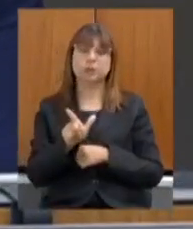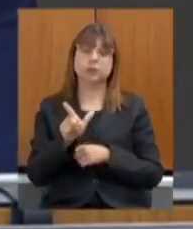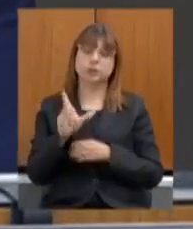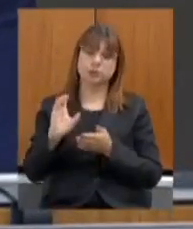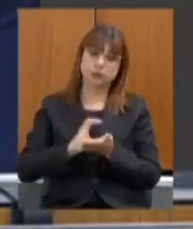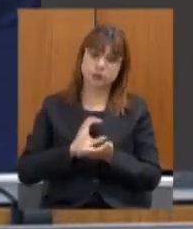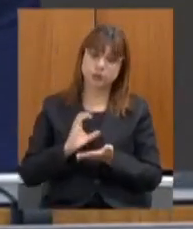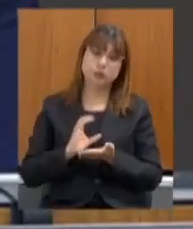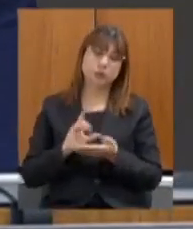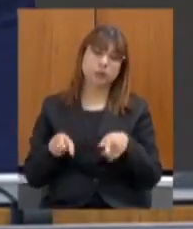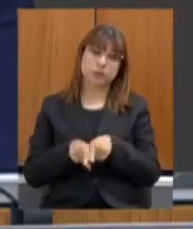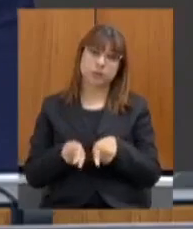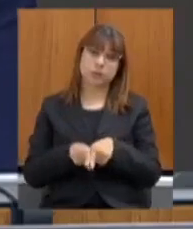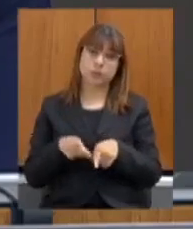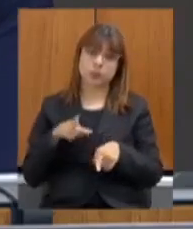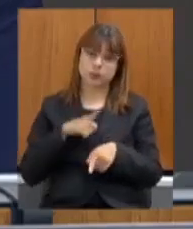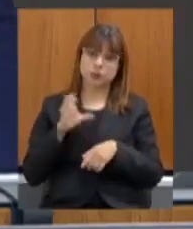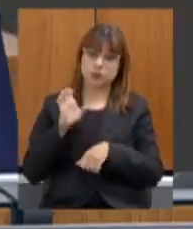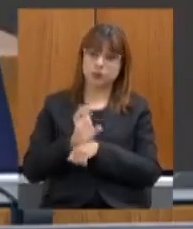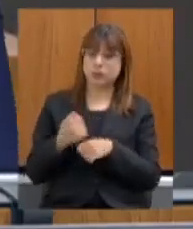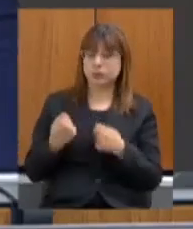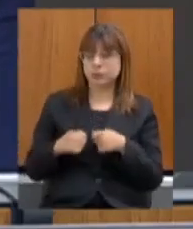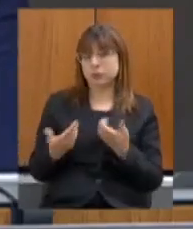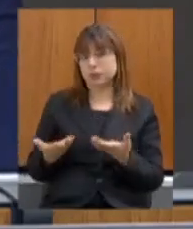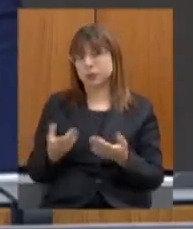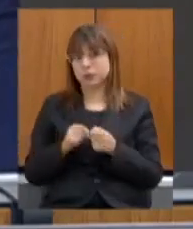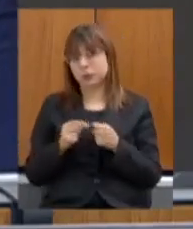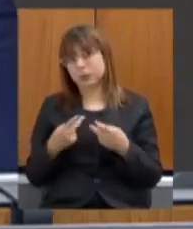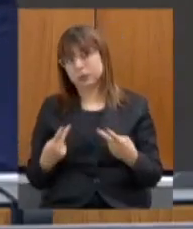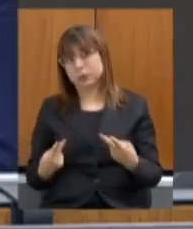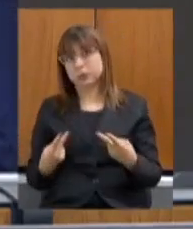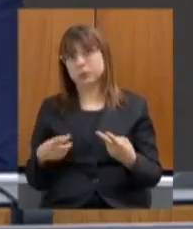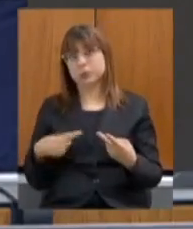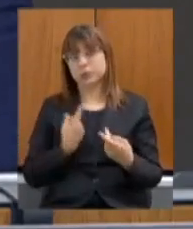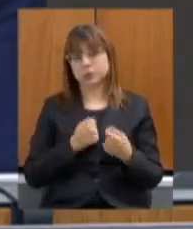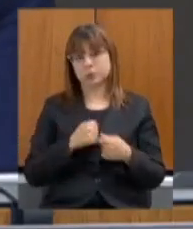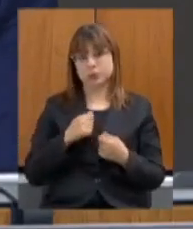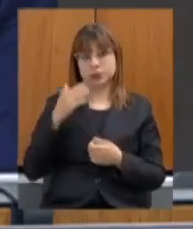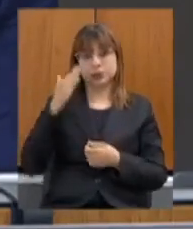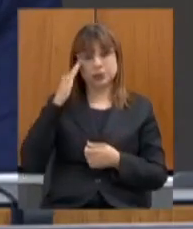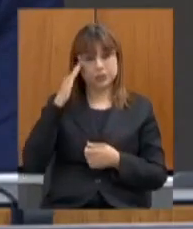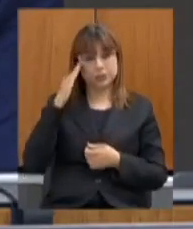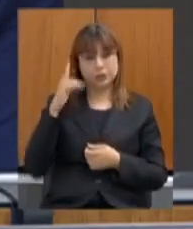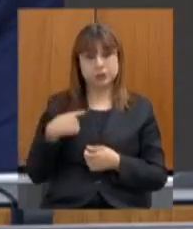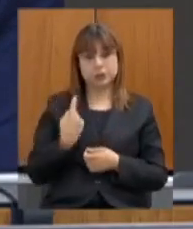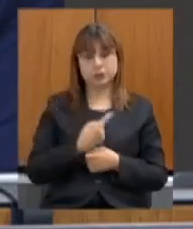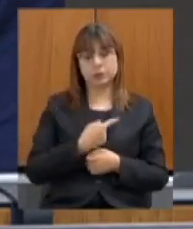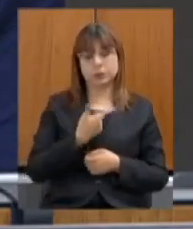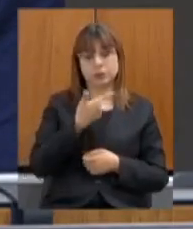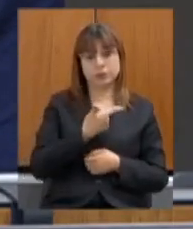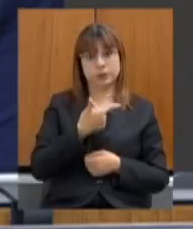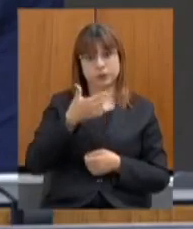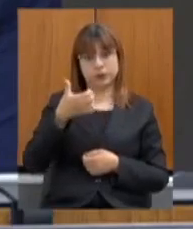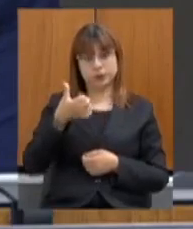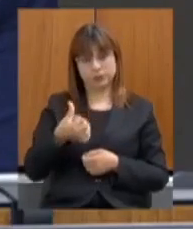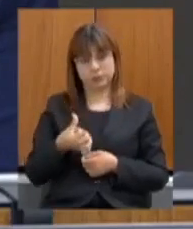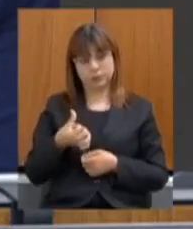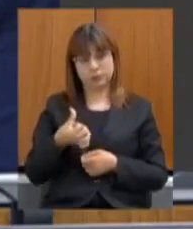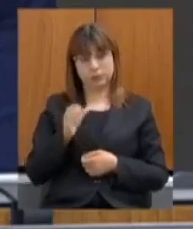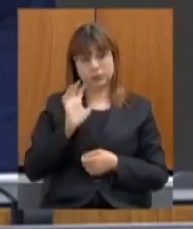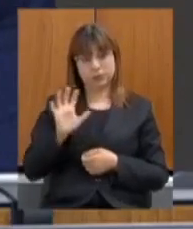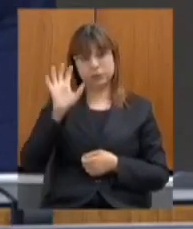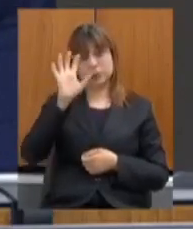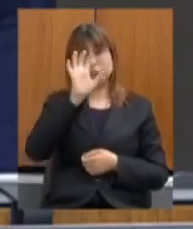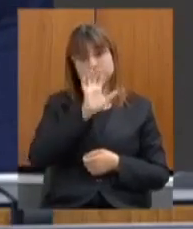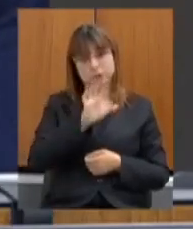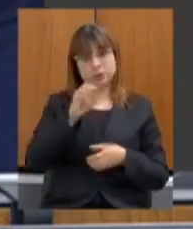e, por outro lado, o nosso Estado também tem que fazer a sua parte. Nós temos que entender que nós somos 26 Estados na federação. Não é